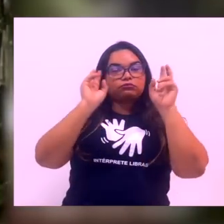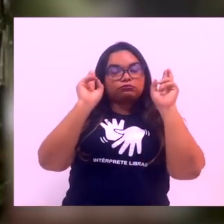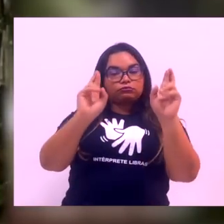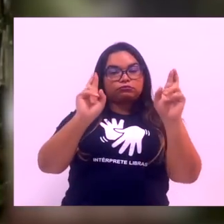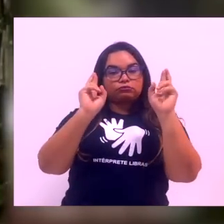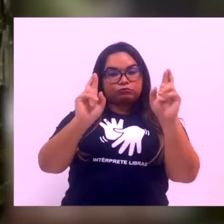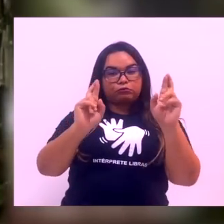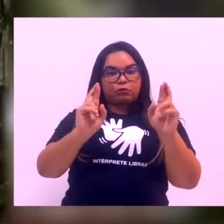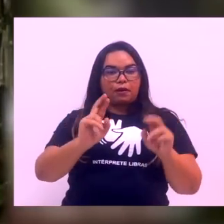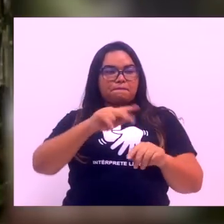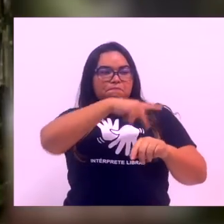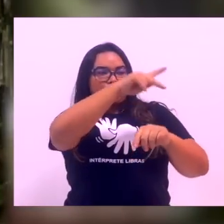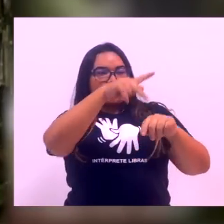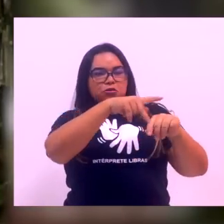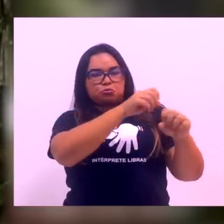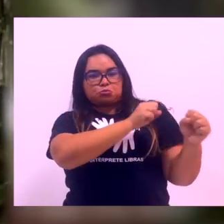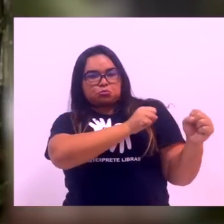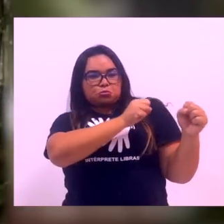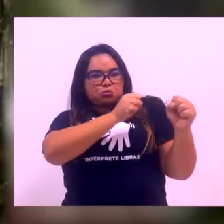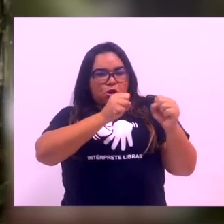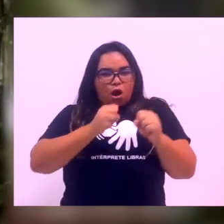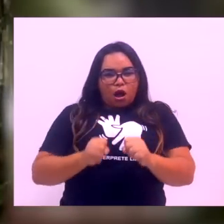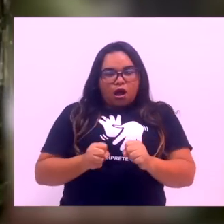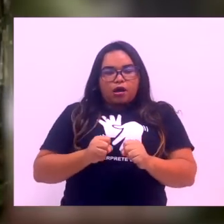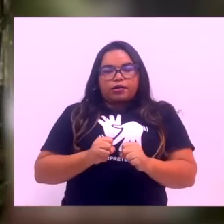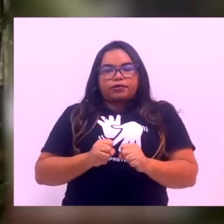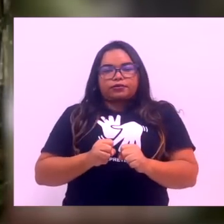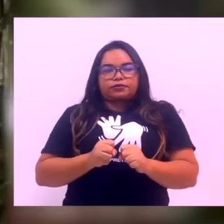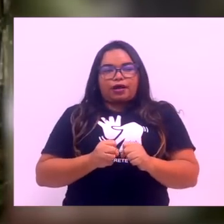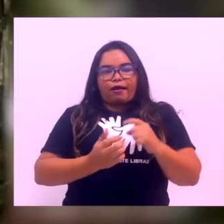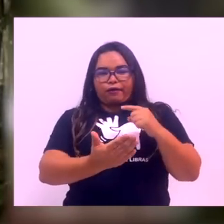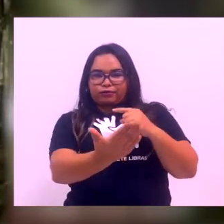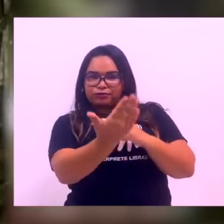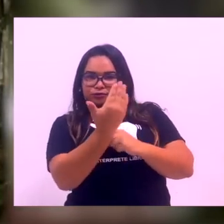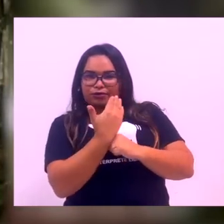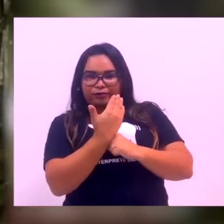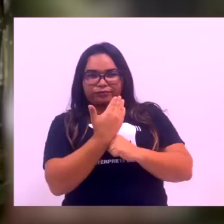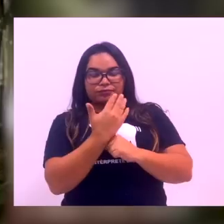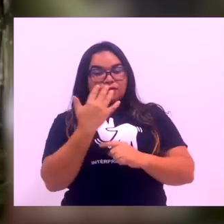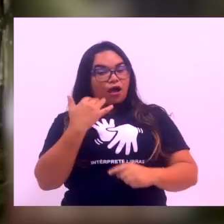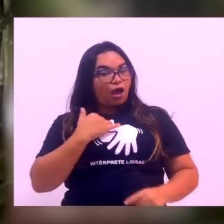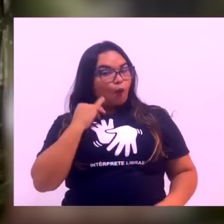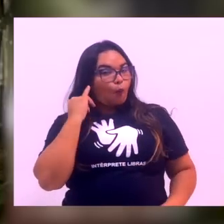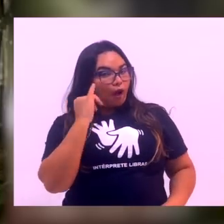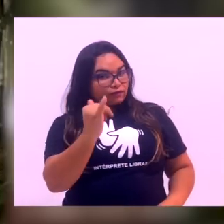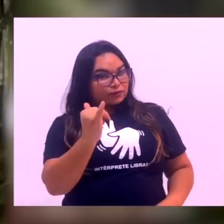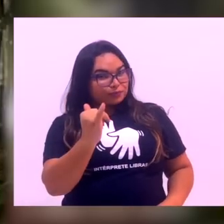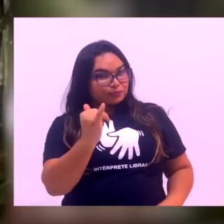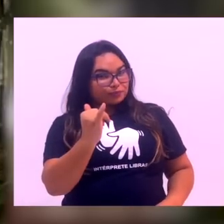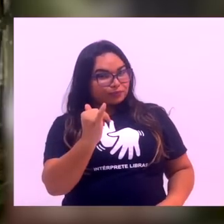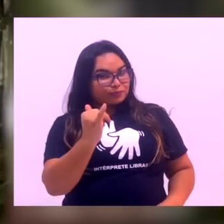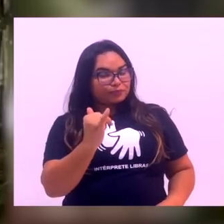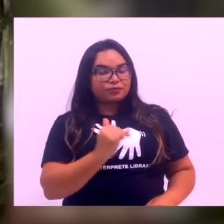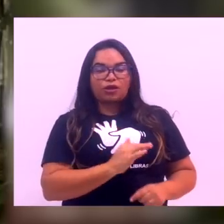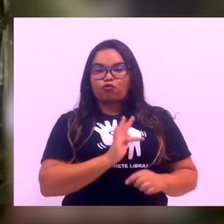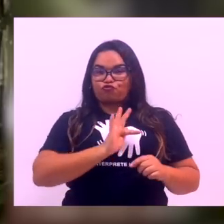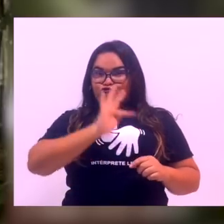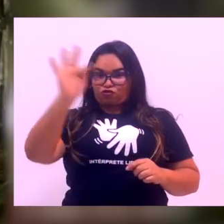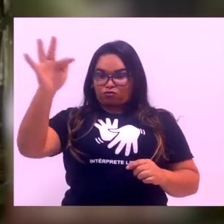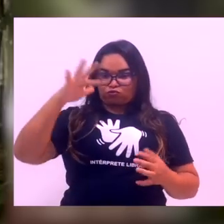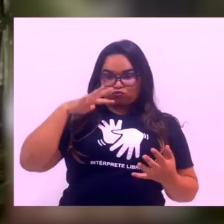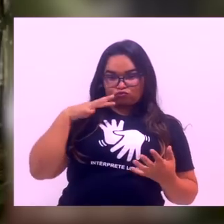intervenção divina. Então, se você está esperando algum auxílio de alguma superpotência, qualquer que seja